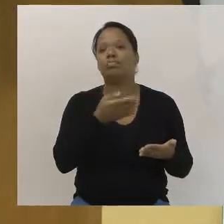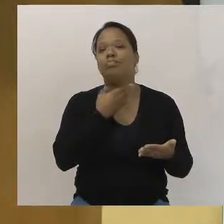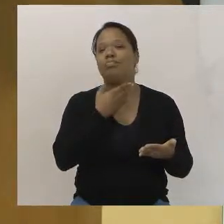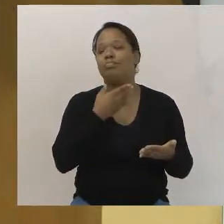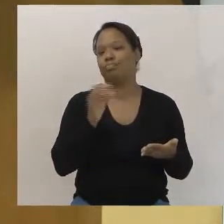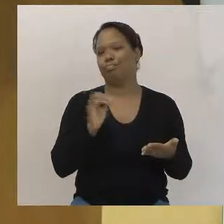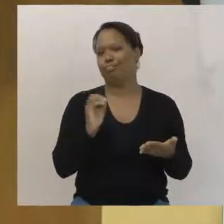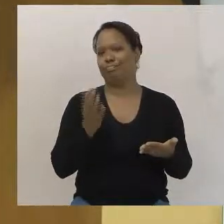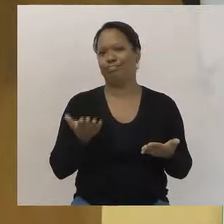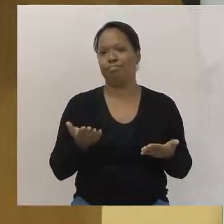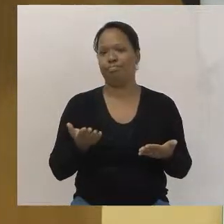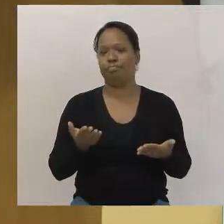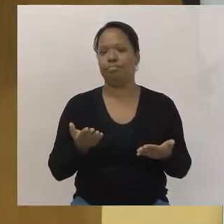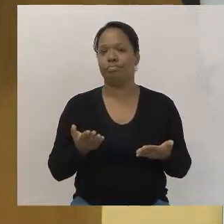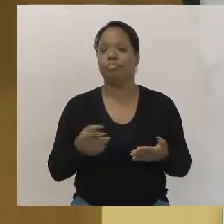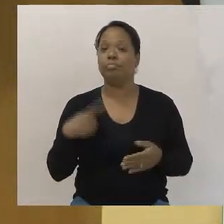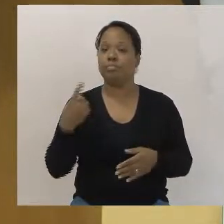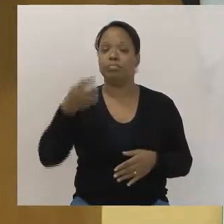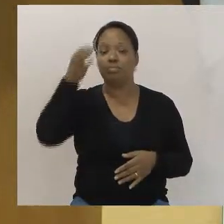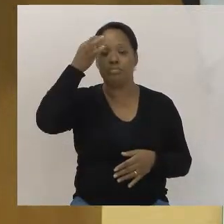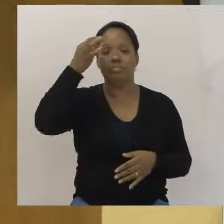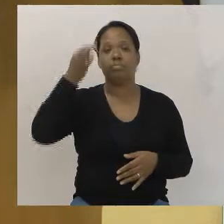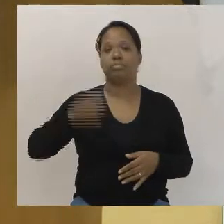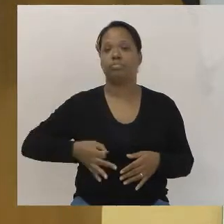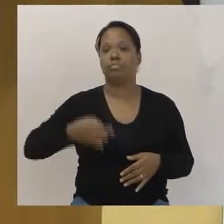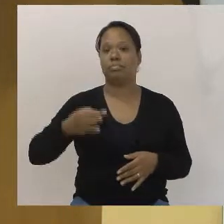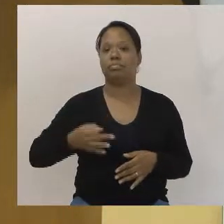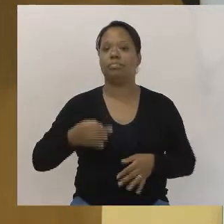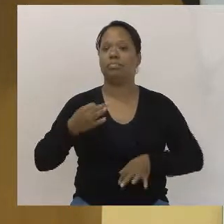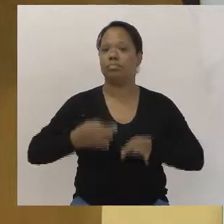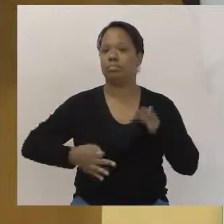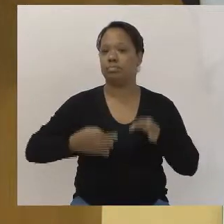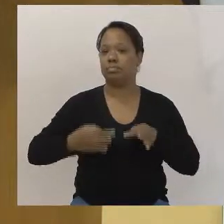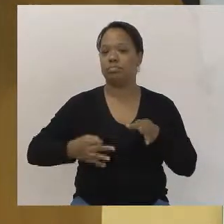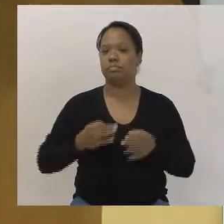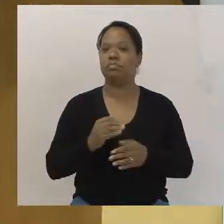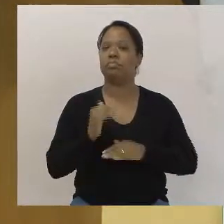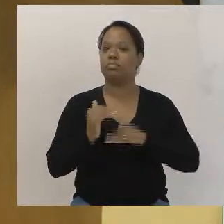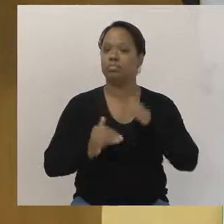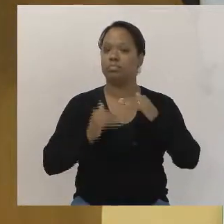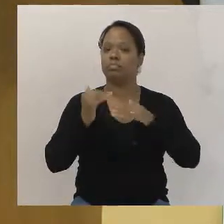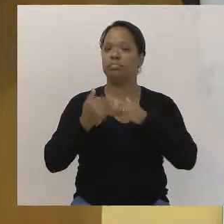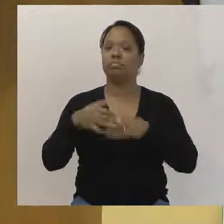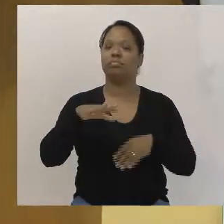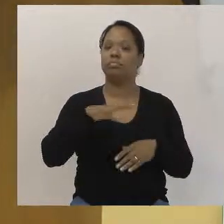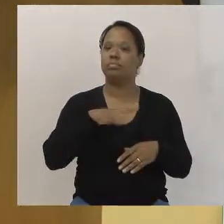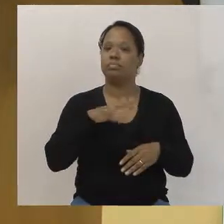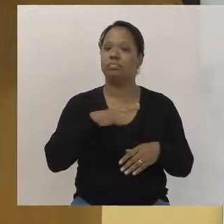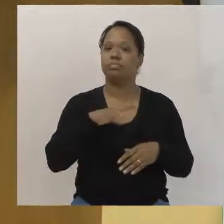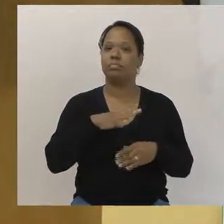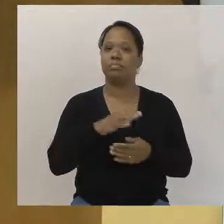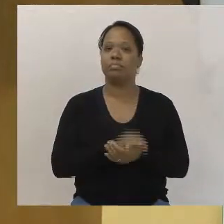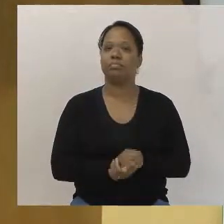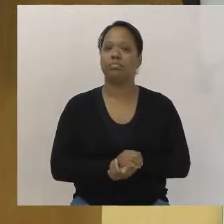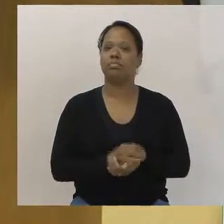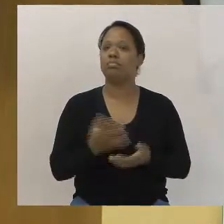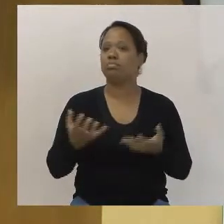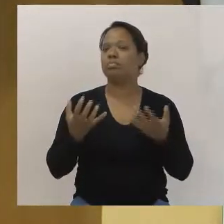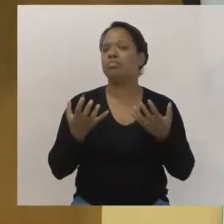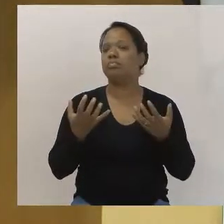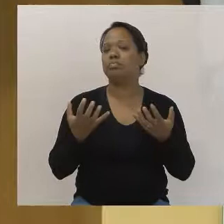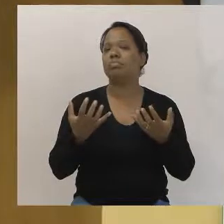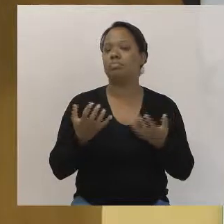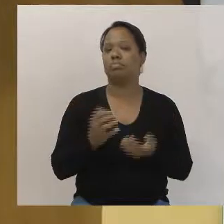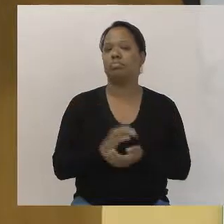das promessas certamente nós estaríamos sendo mais justo com o desenvolvimento da nossa cidade eu quero ver